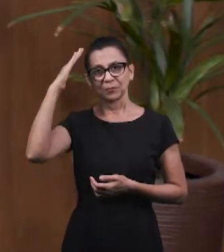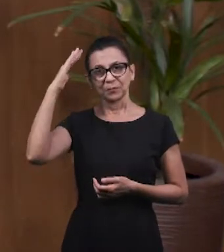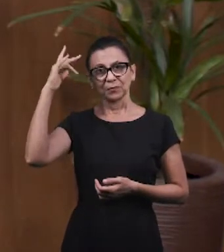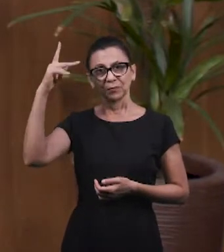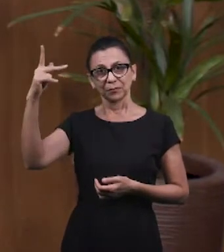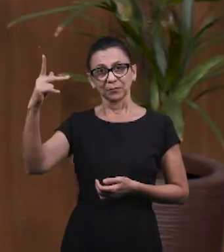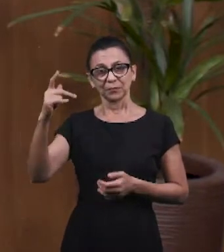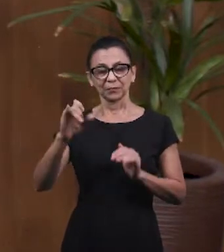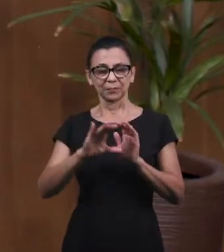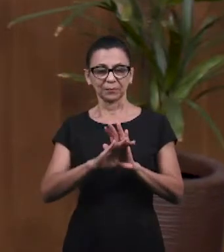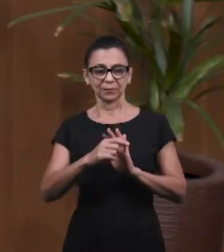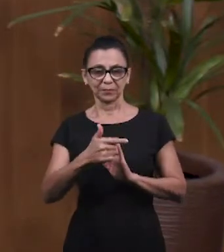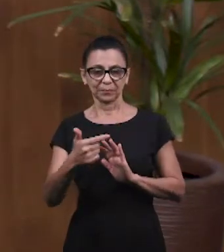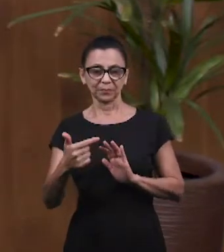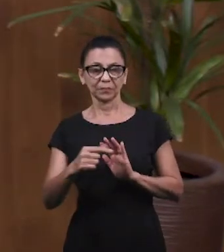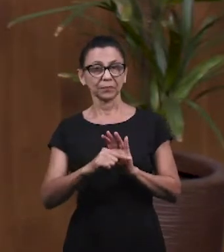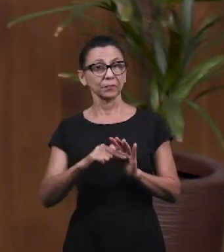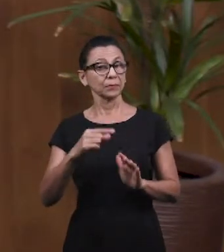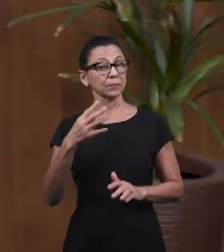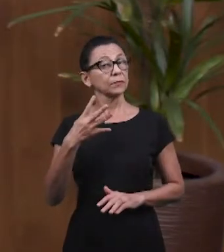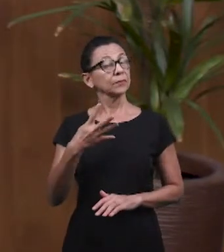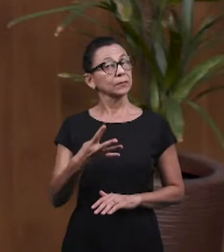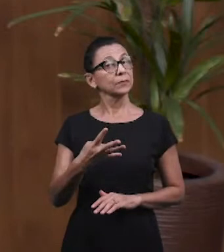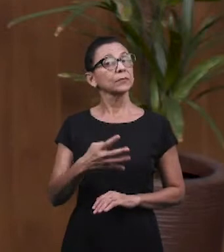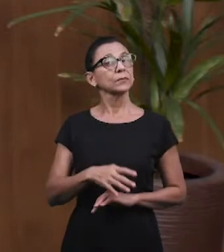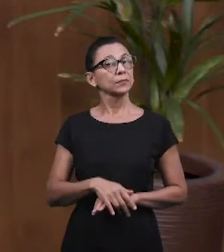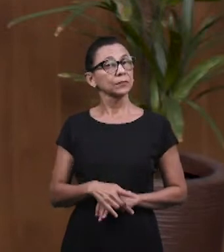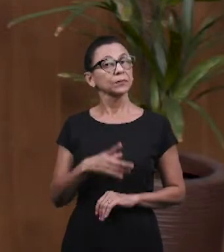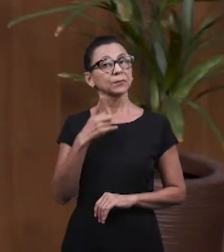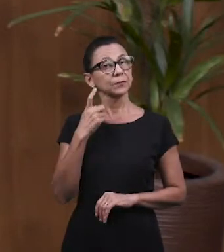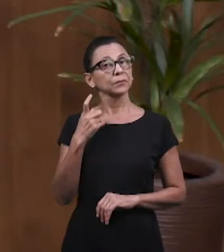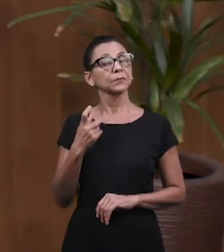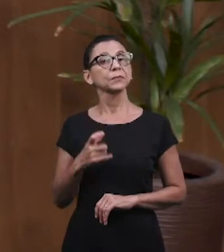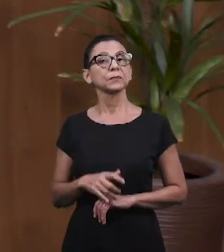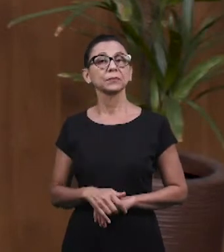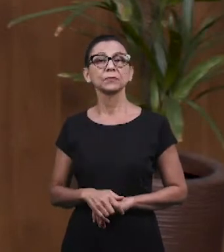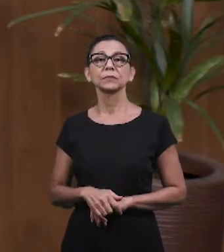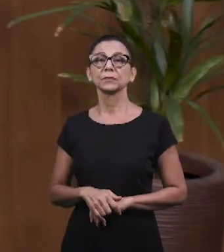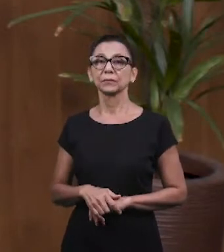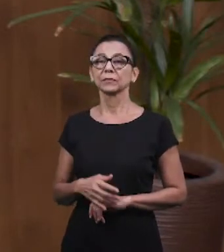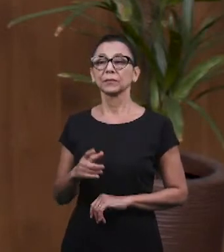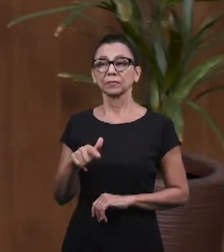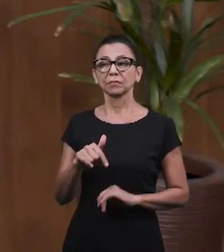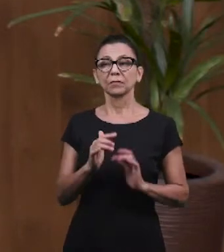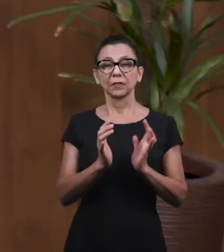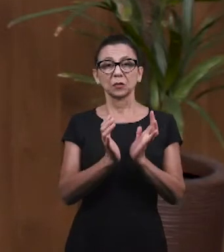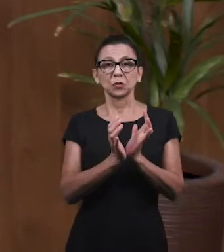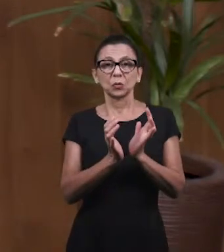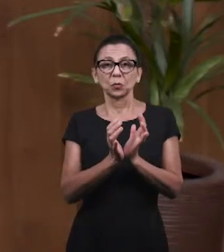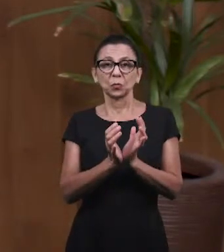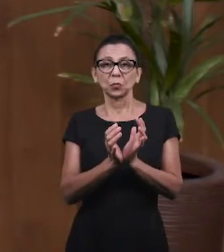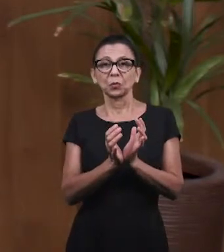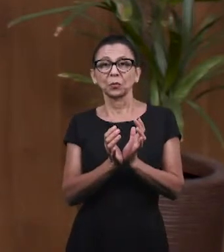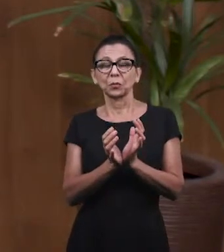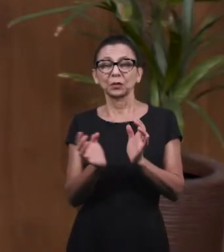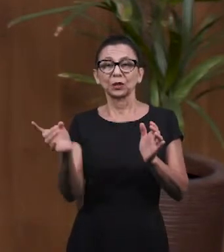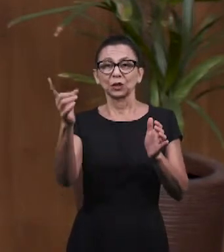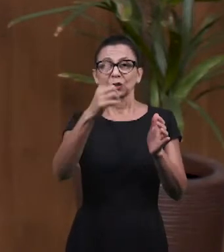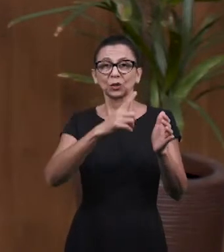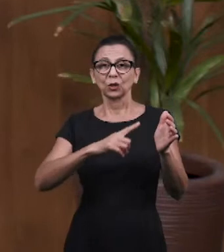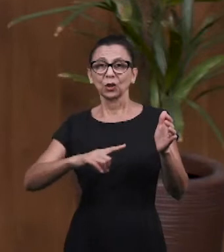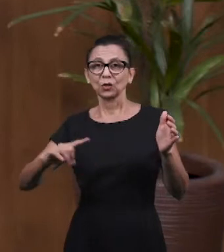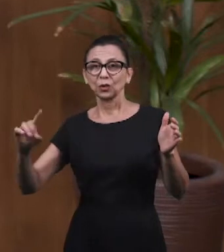capítulo 22, do versículo 4. Na verdade, esse é mesmo o grupo que nós todos